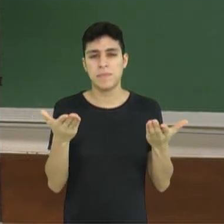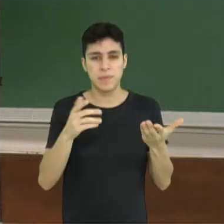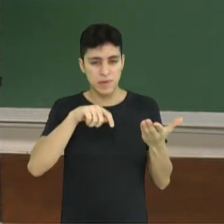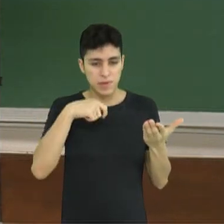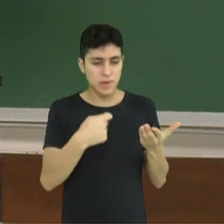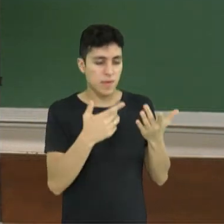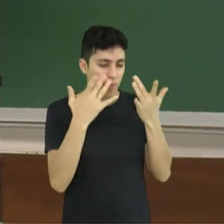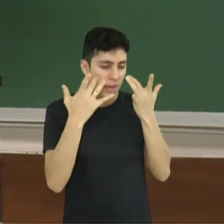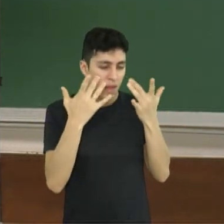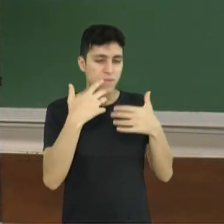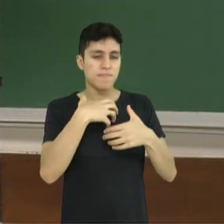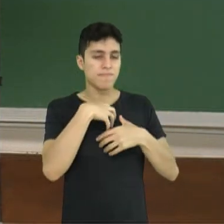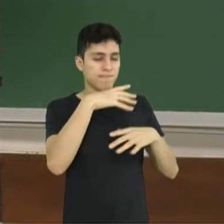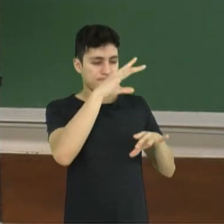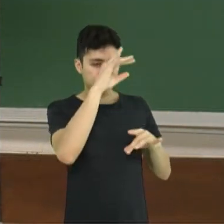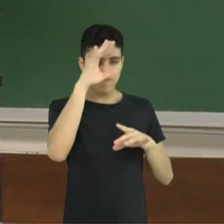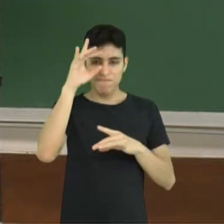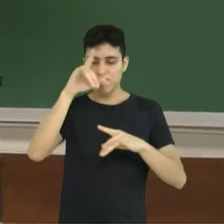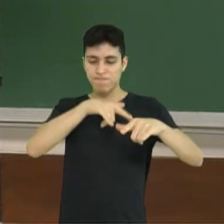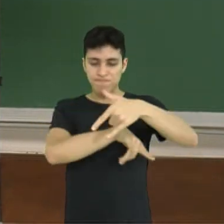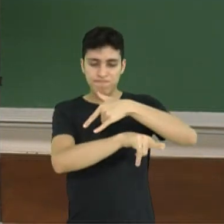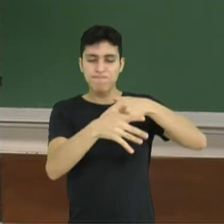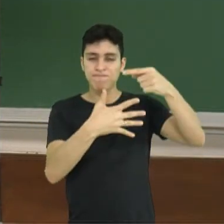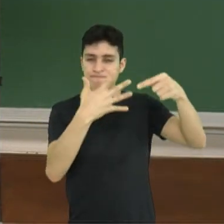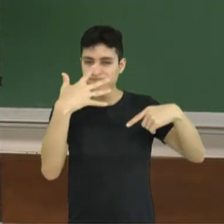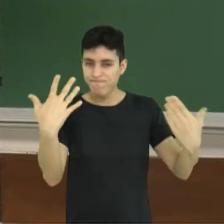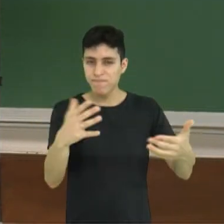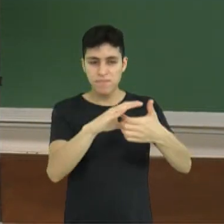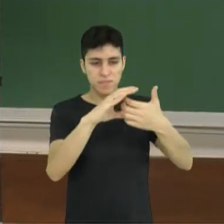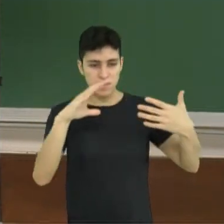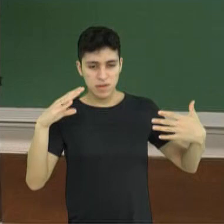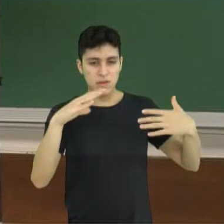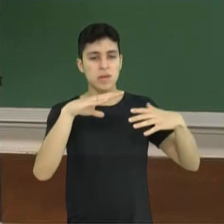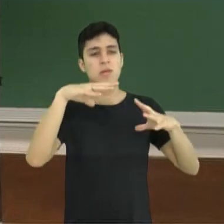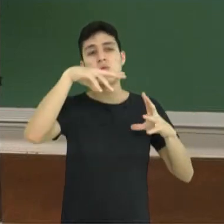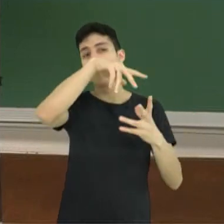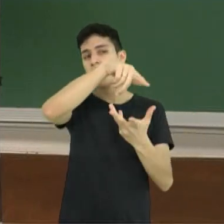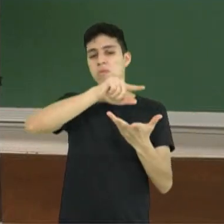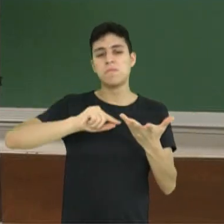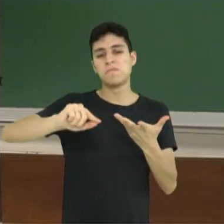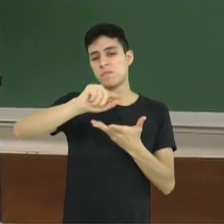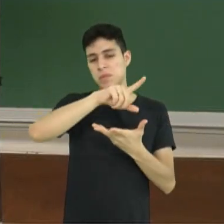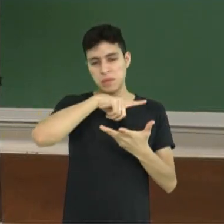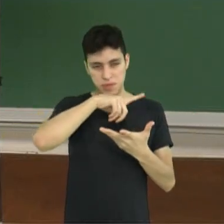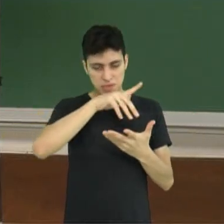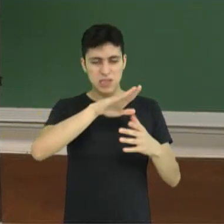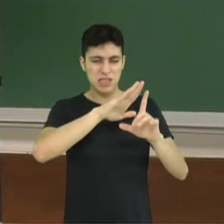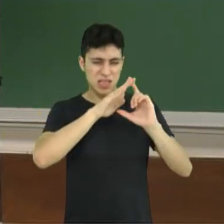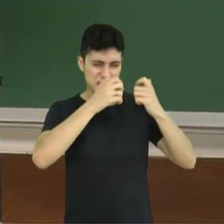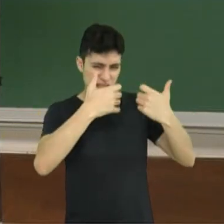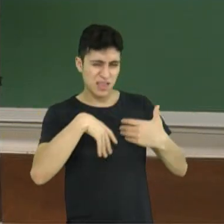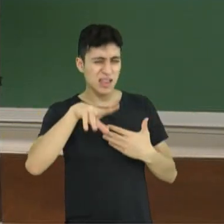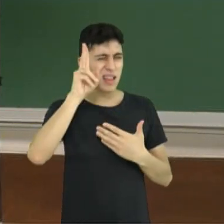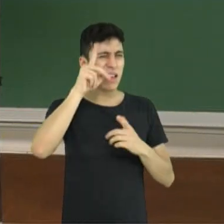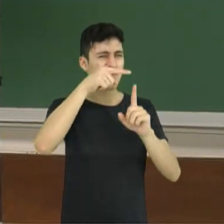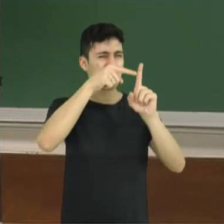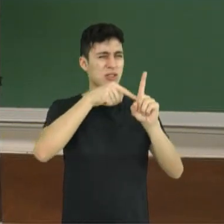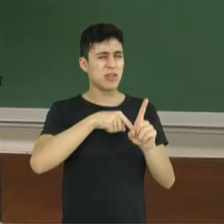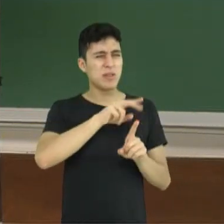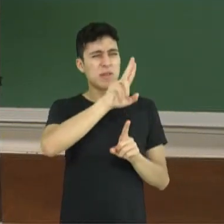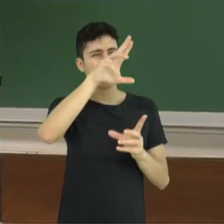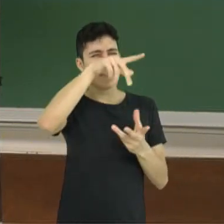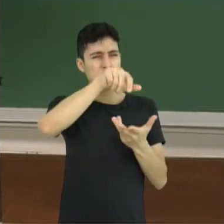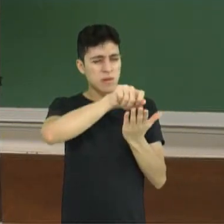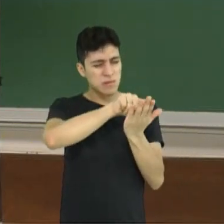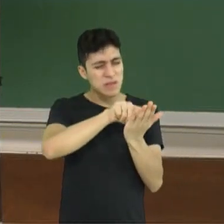Teatro de formas animadas. Características no mundo que a gente citou lá, que você copiou lá, os tipos, os nomes,